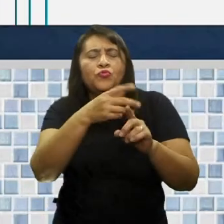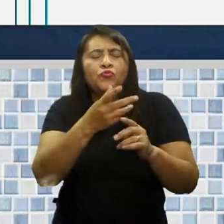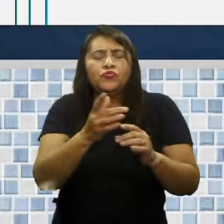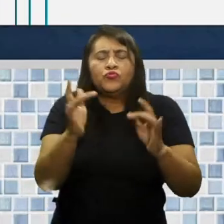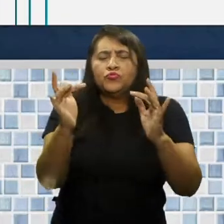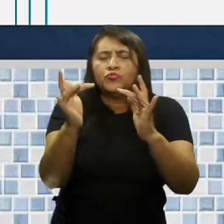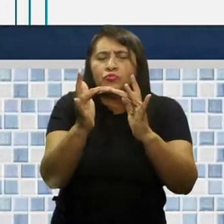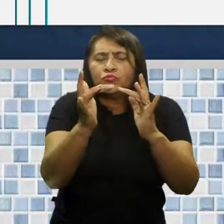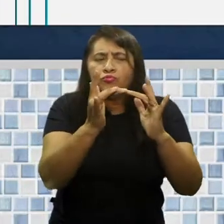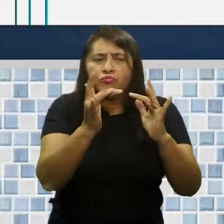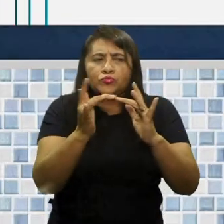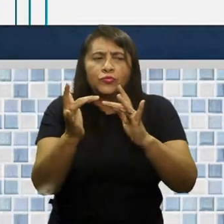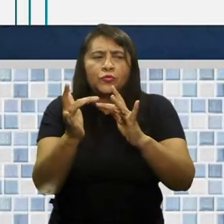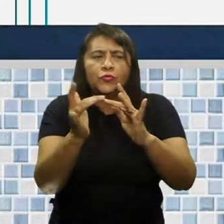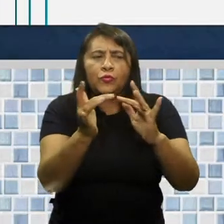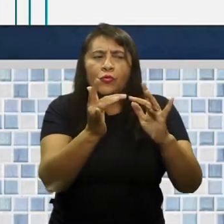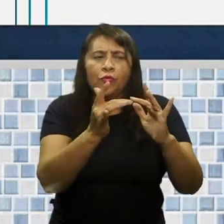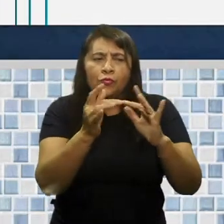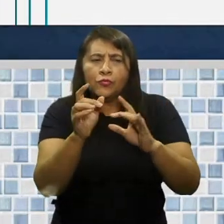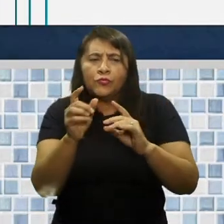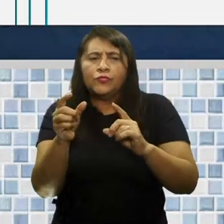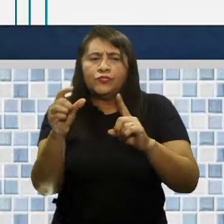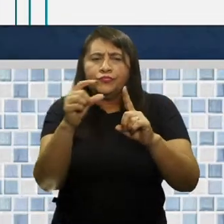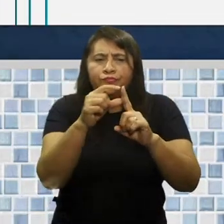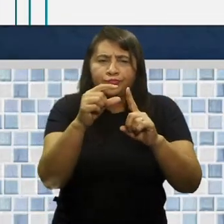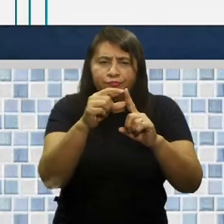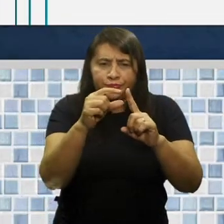contato com algum desses termos.